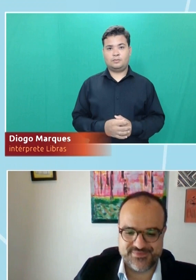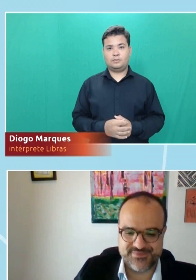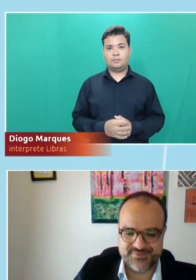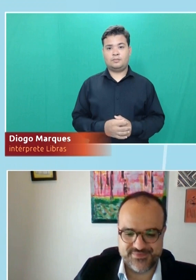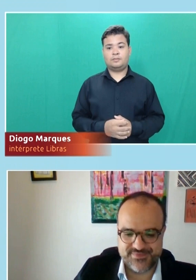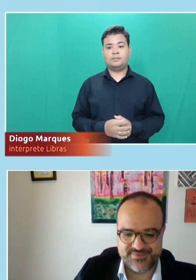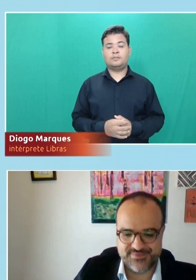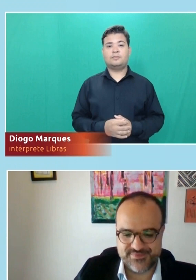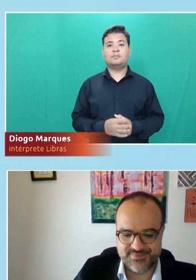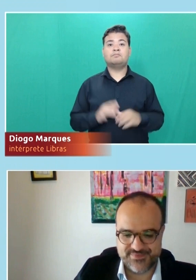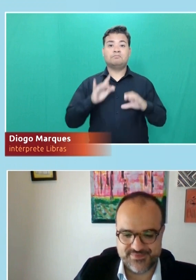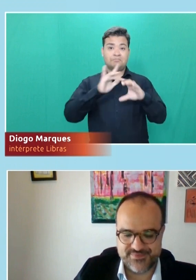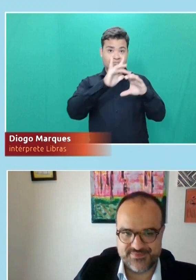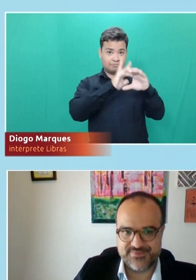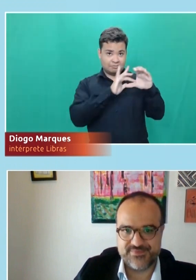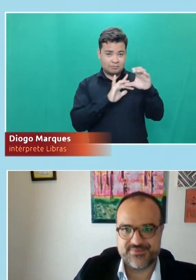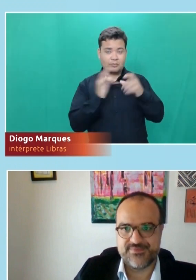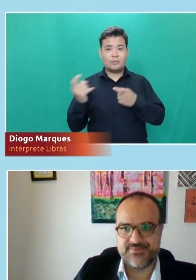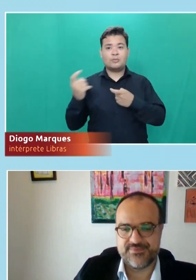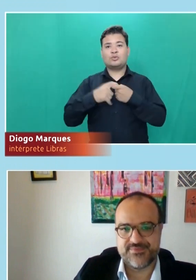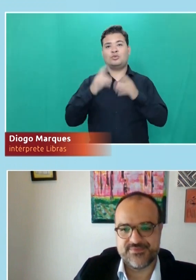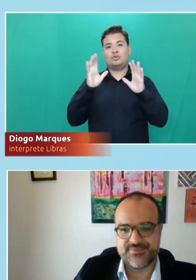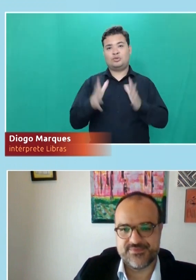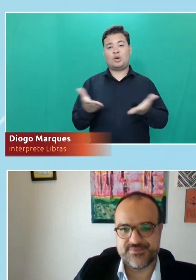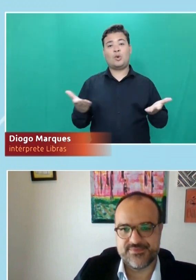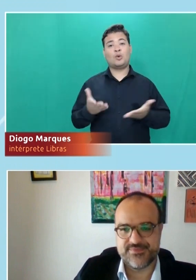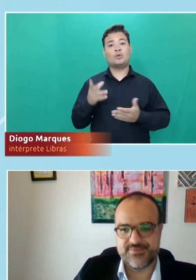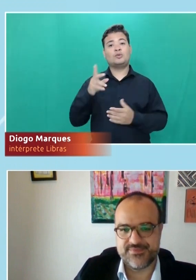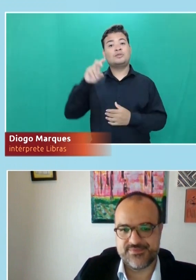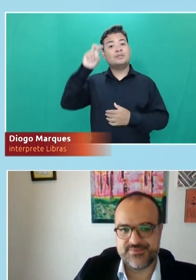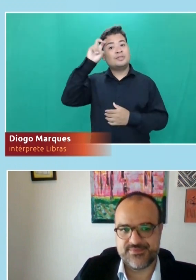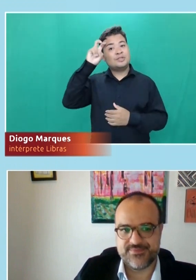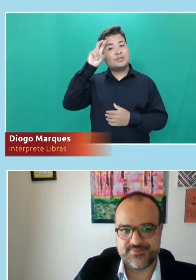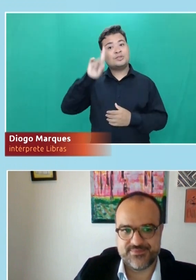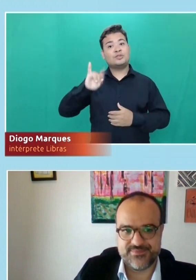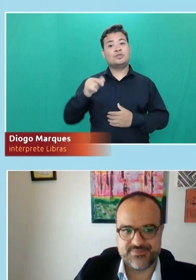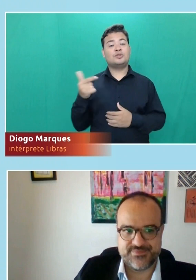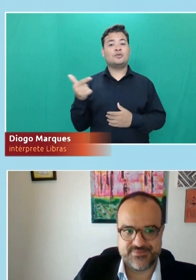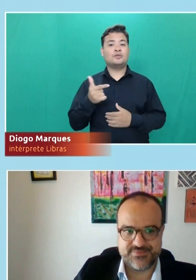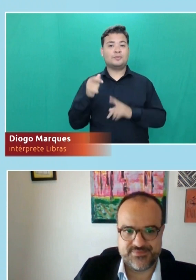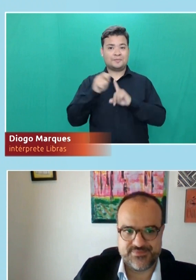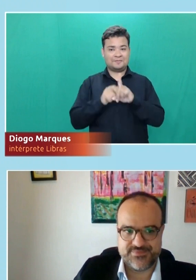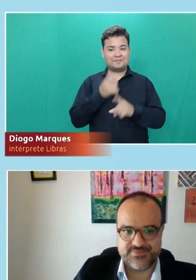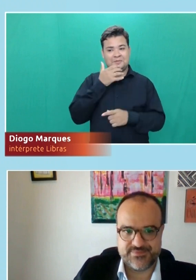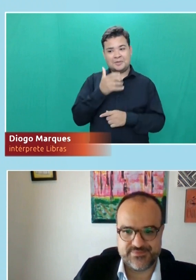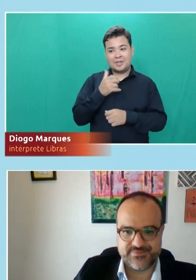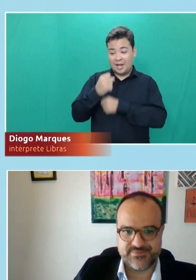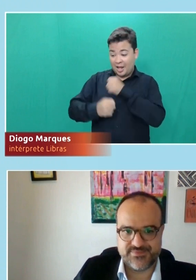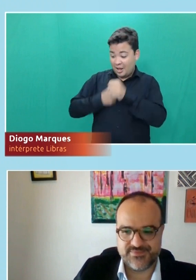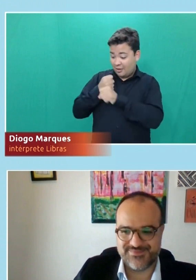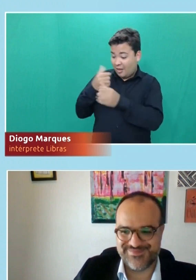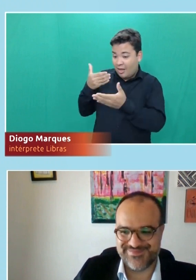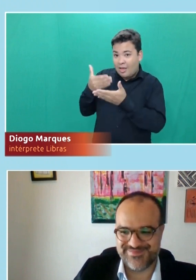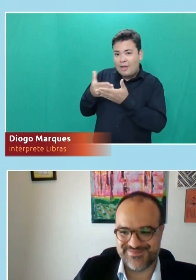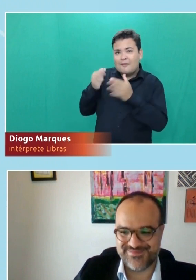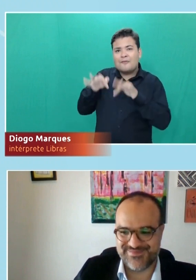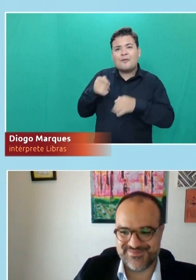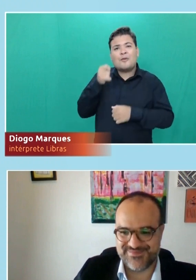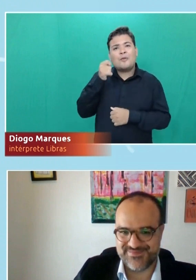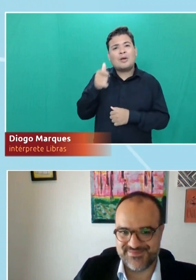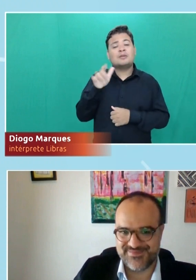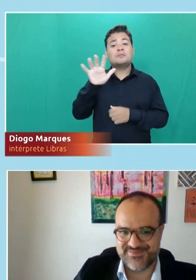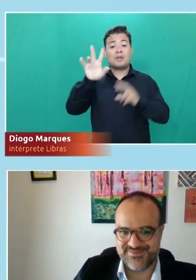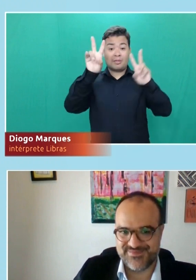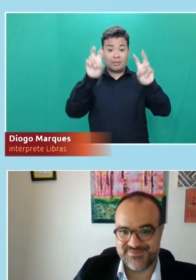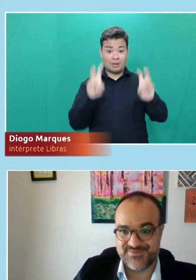Estamos de volta com Conexões dessa quinta-feira, dia 22 de dezembro, finalzinho de ano, mas ainda temos temas muito